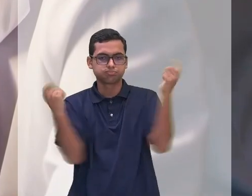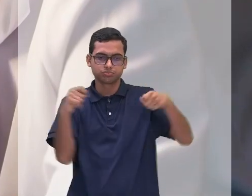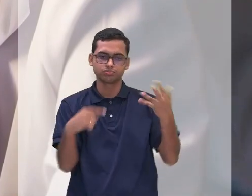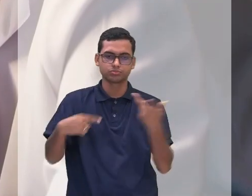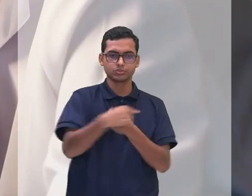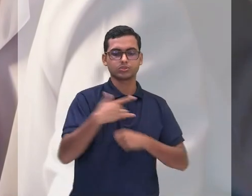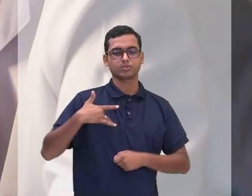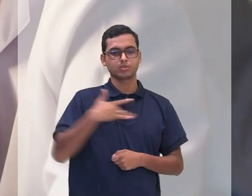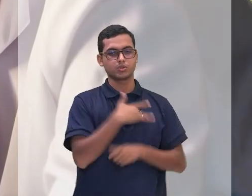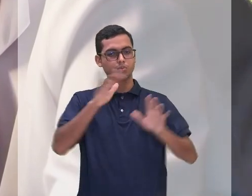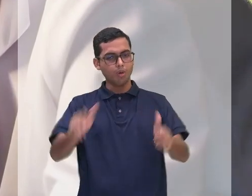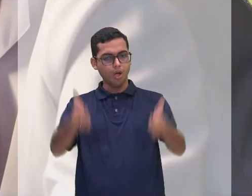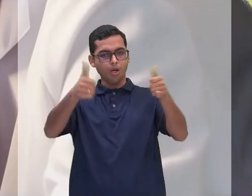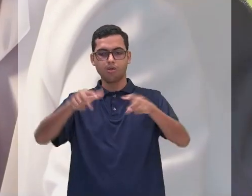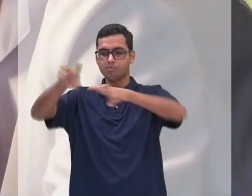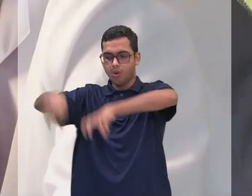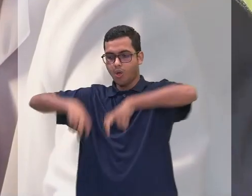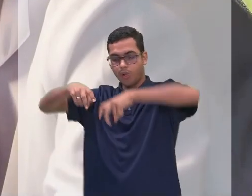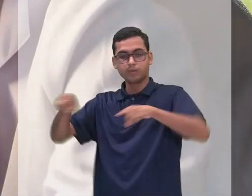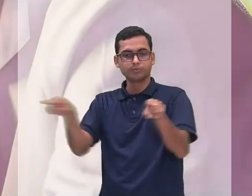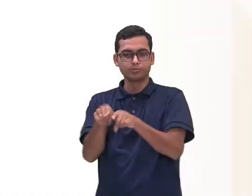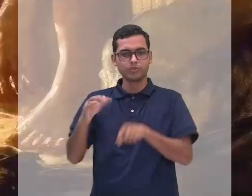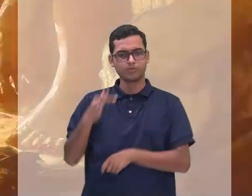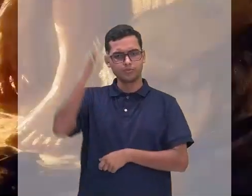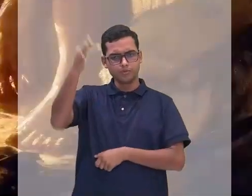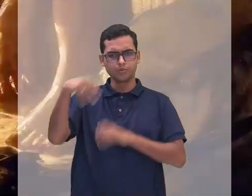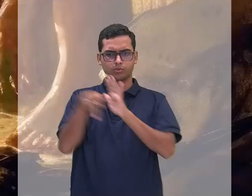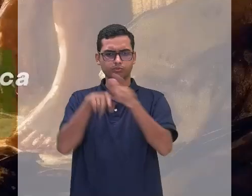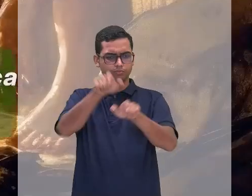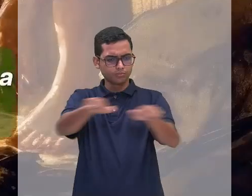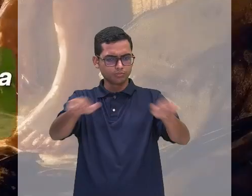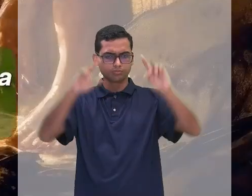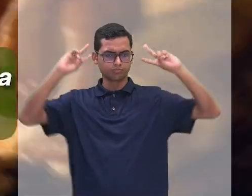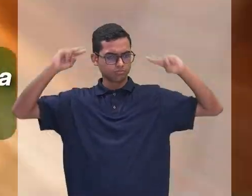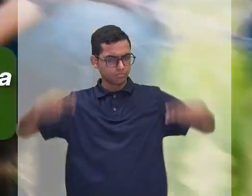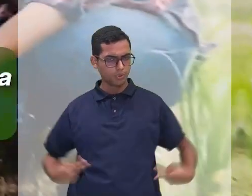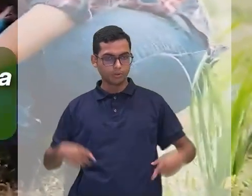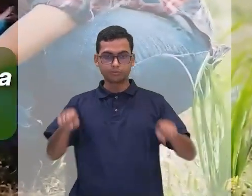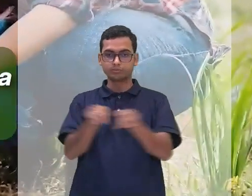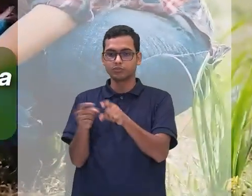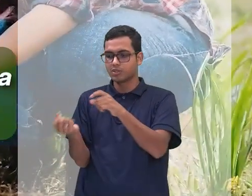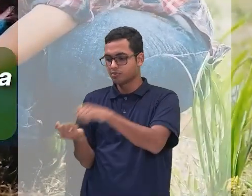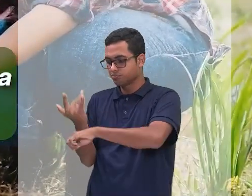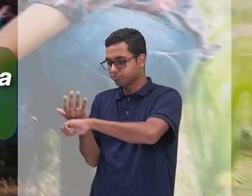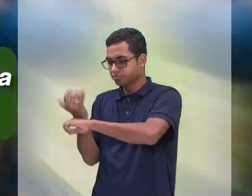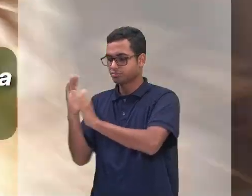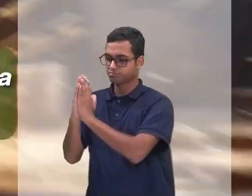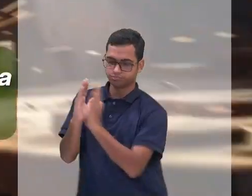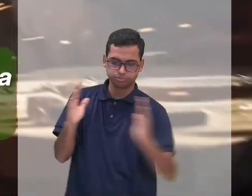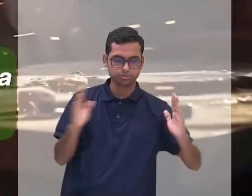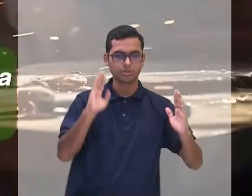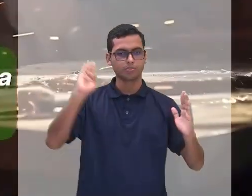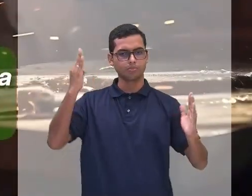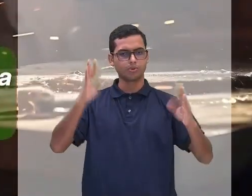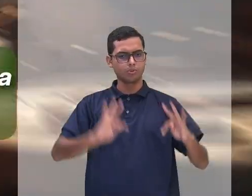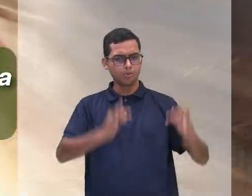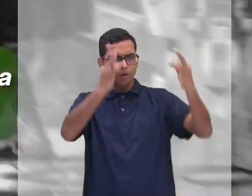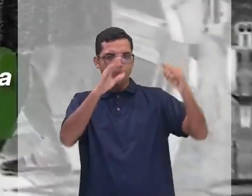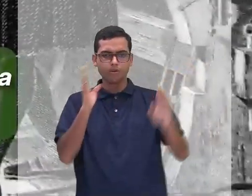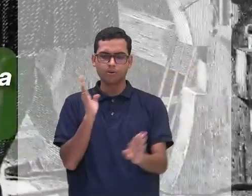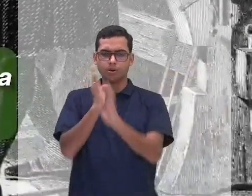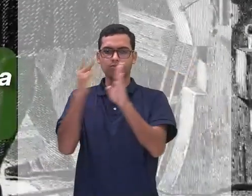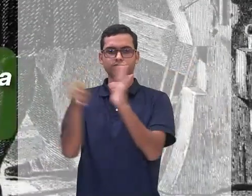saúde, a agricultura e o futuro da humanidade. Do fogo à biotecnologia, a jornada da